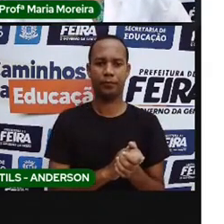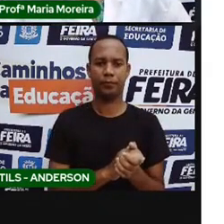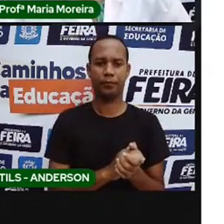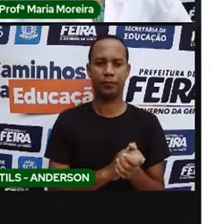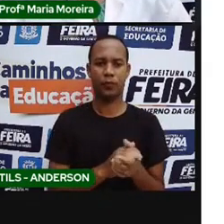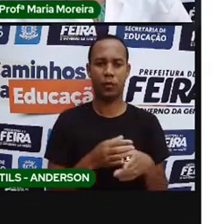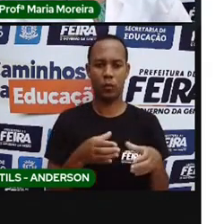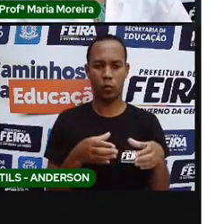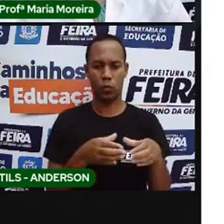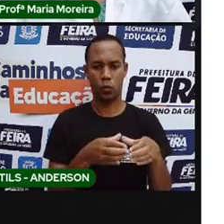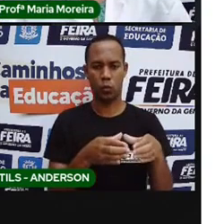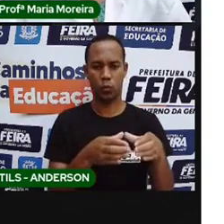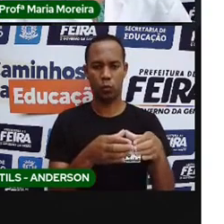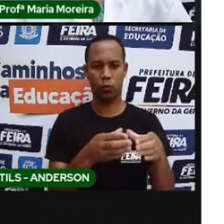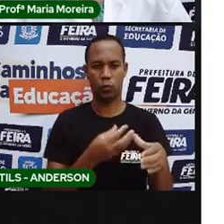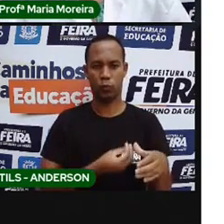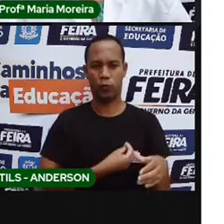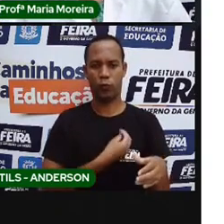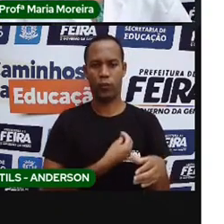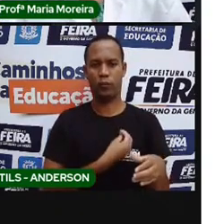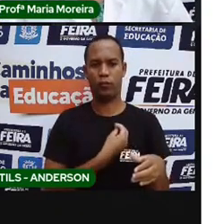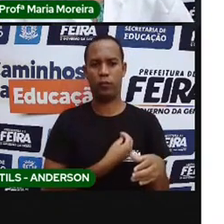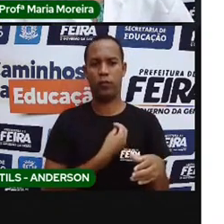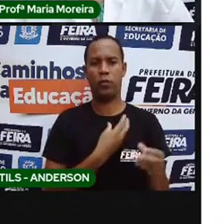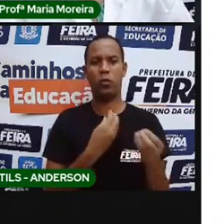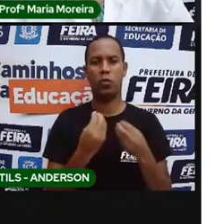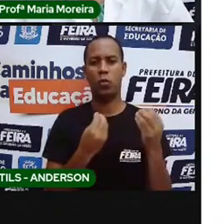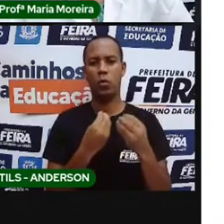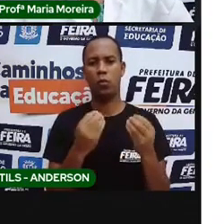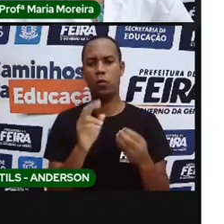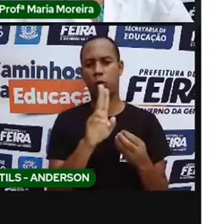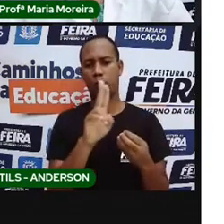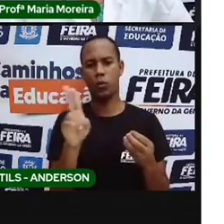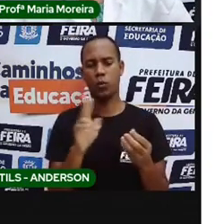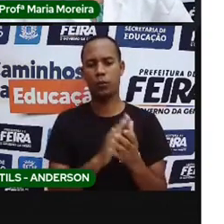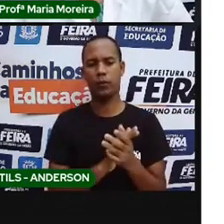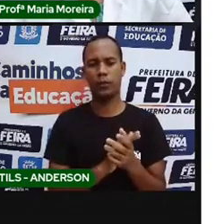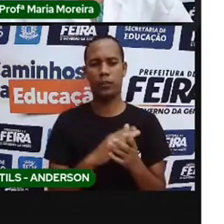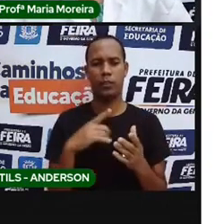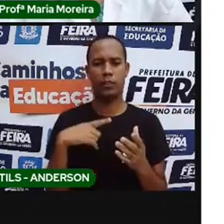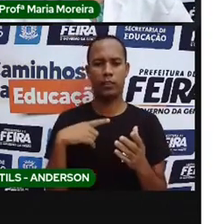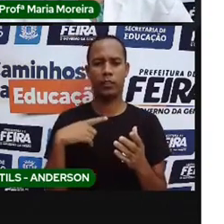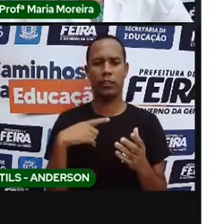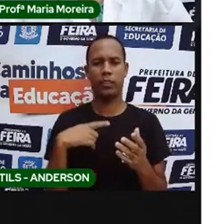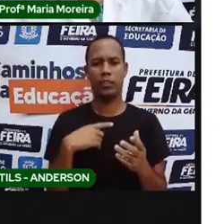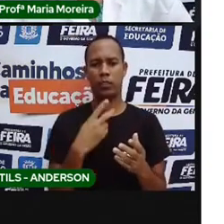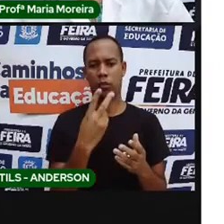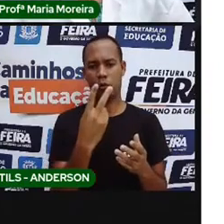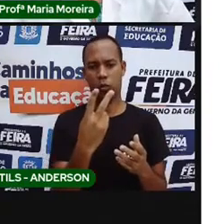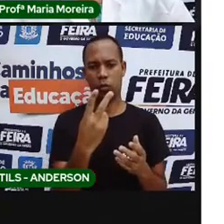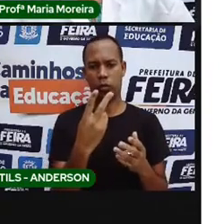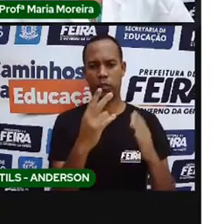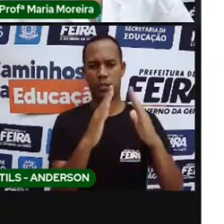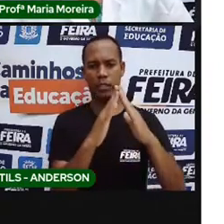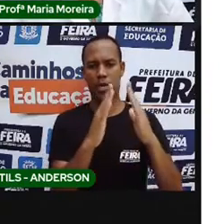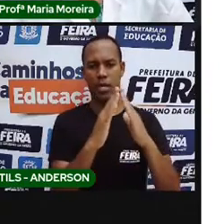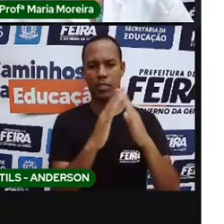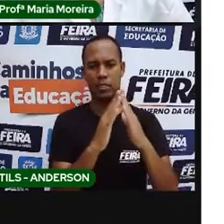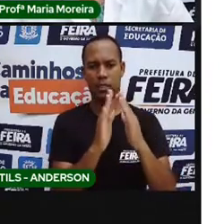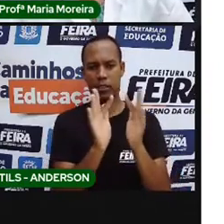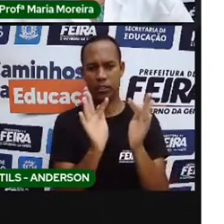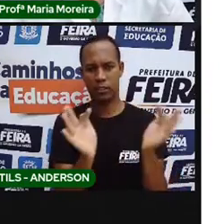a aldeia onde vivem é chamada de tábio. E nela existem dois tipos de casa. As simples, onde